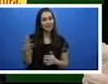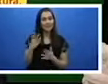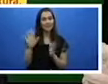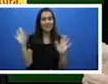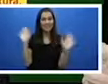Tchau!